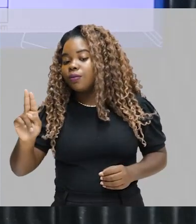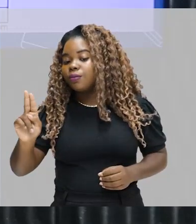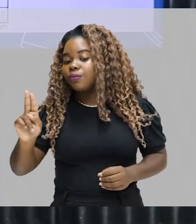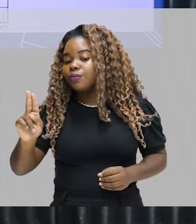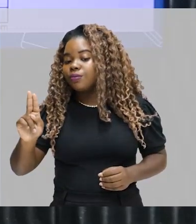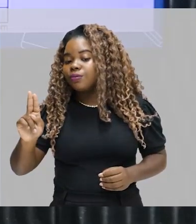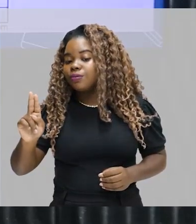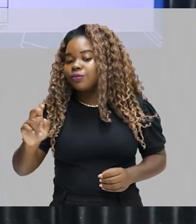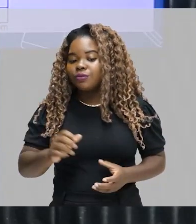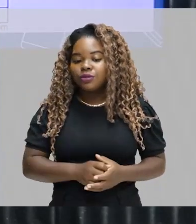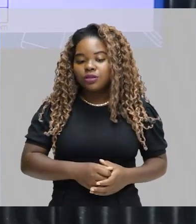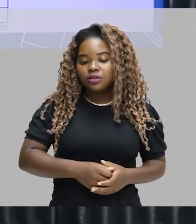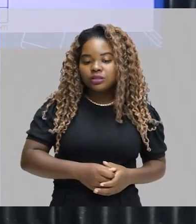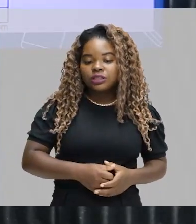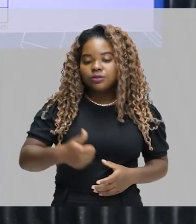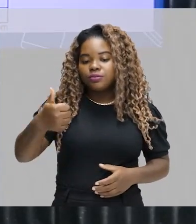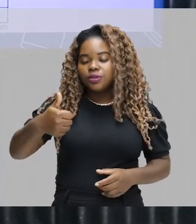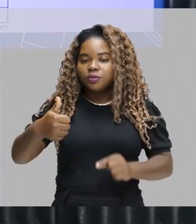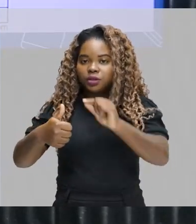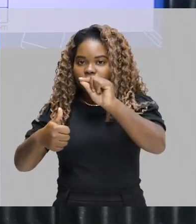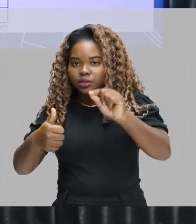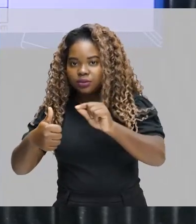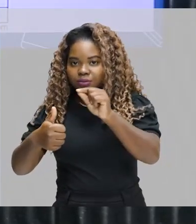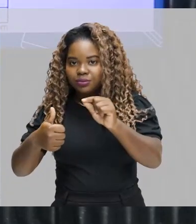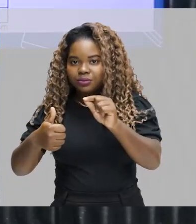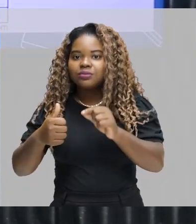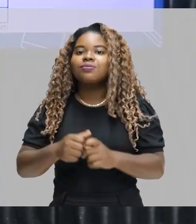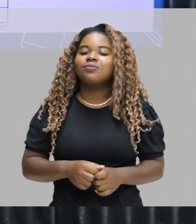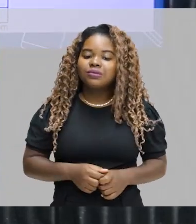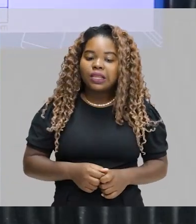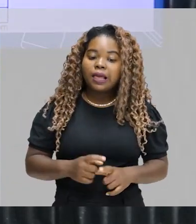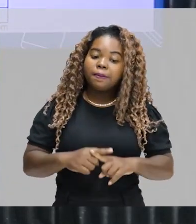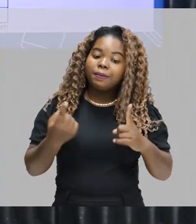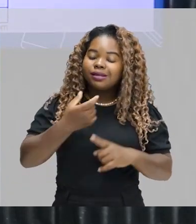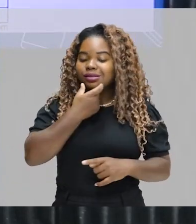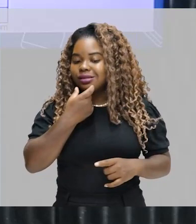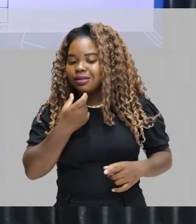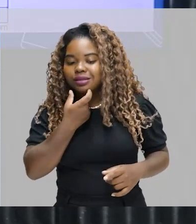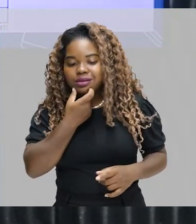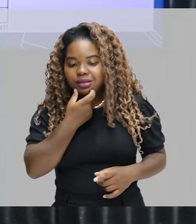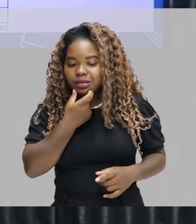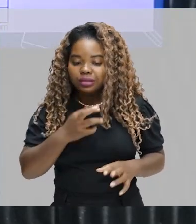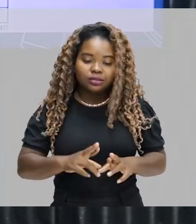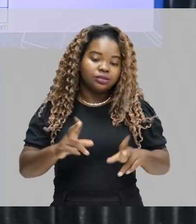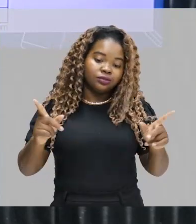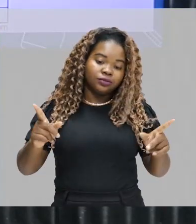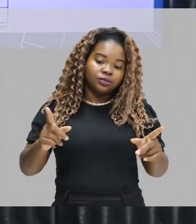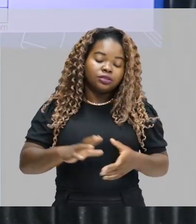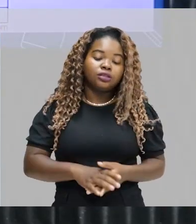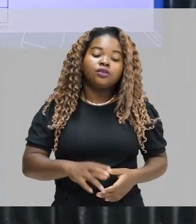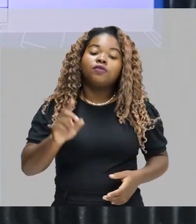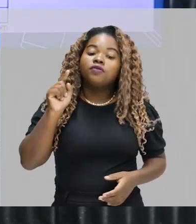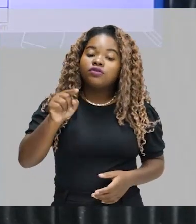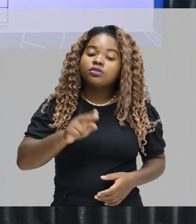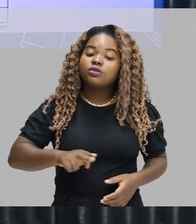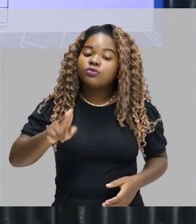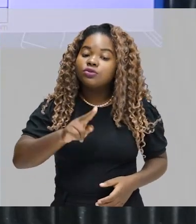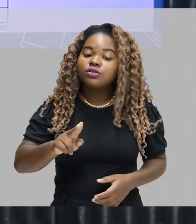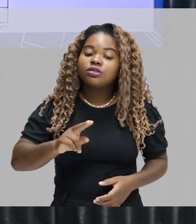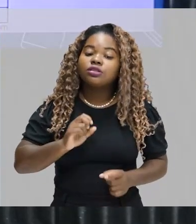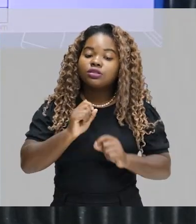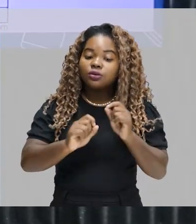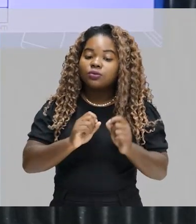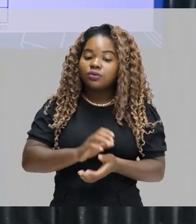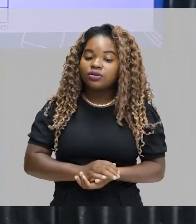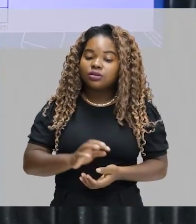quer indicar um número ordinal, você vai usar o final ou a terminação daquela palavra,